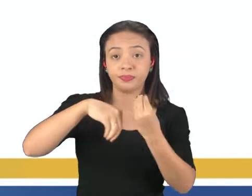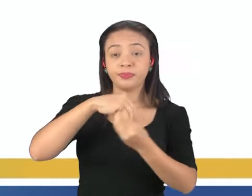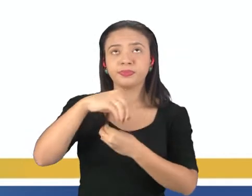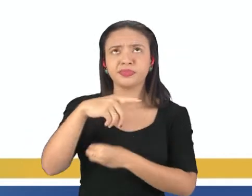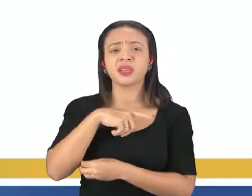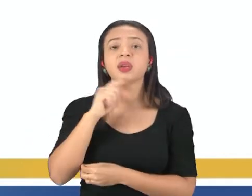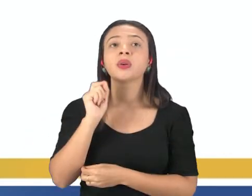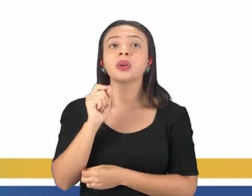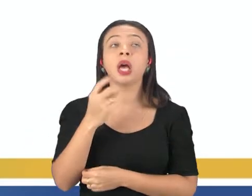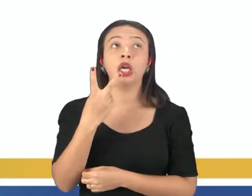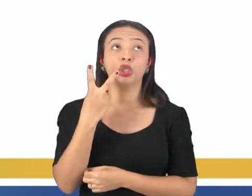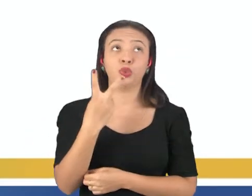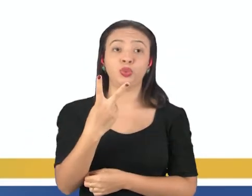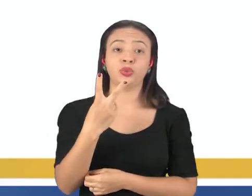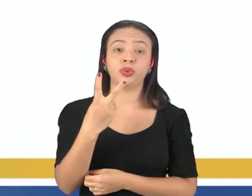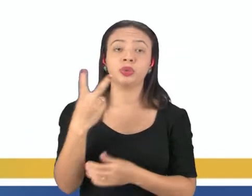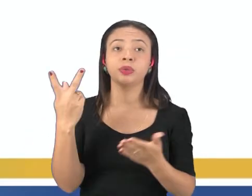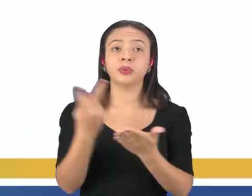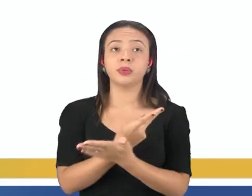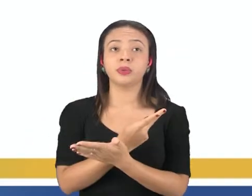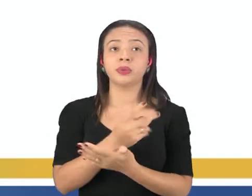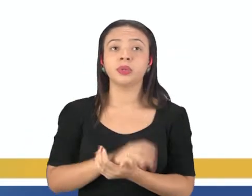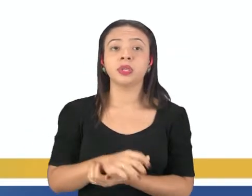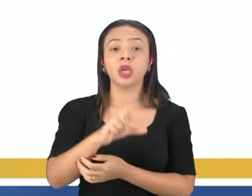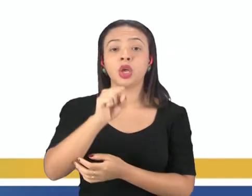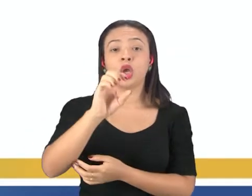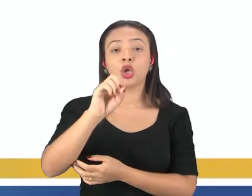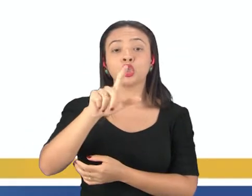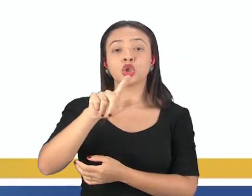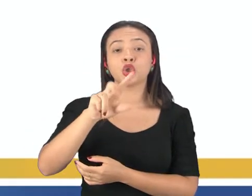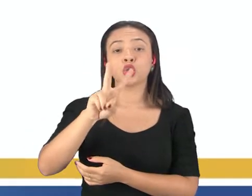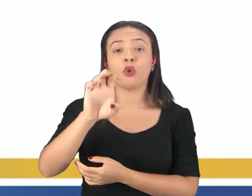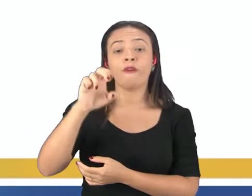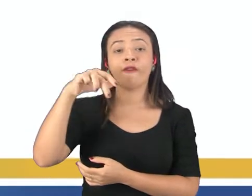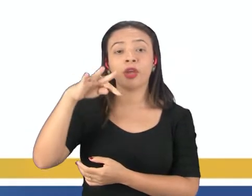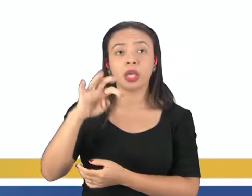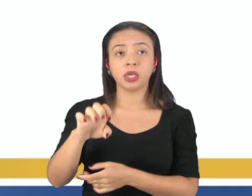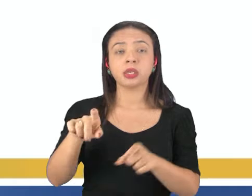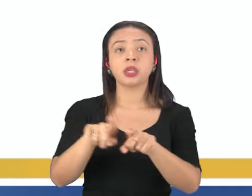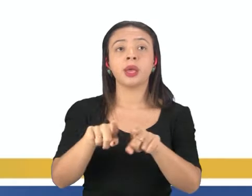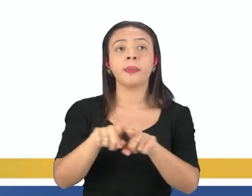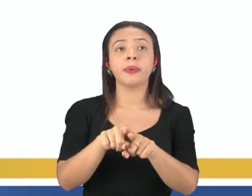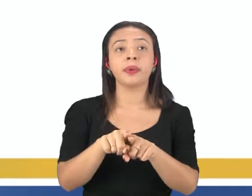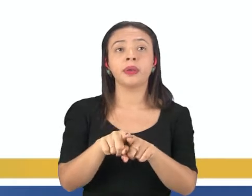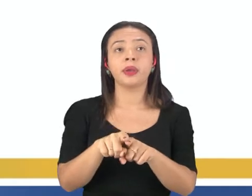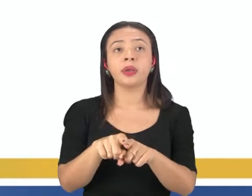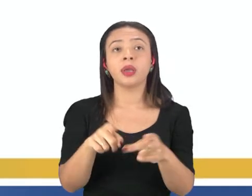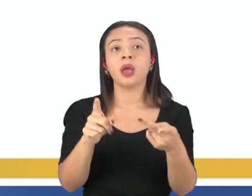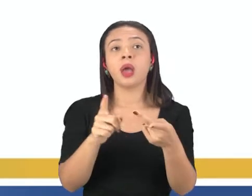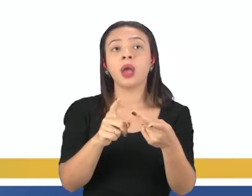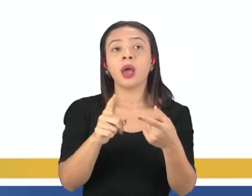aí duas coisas envolvidas, que seria o solvente e o soluto. O solvente,